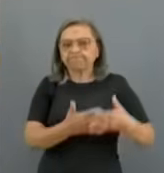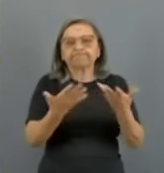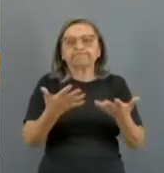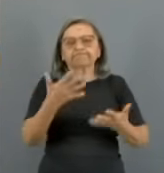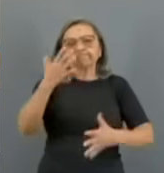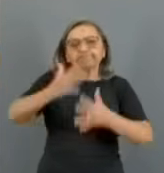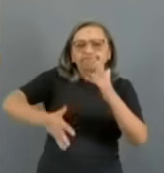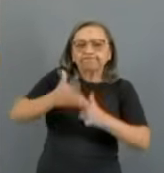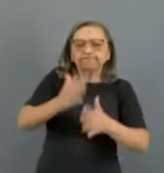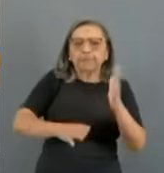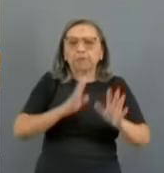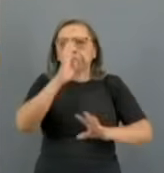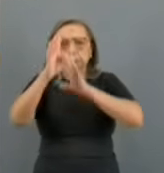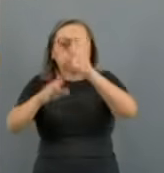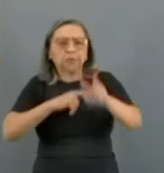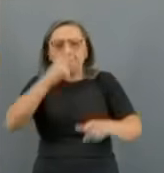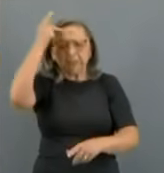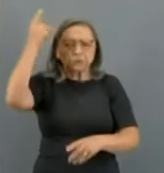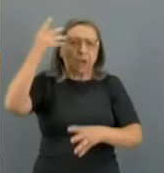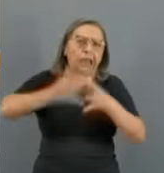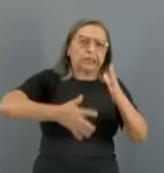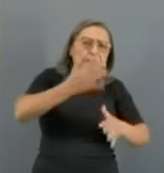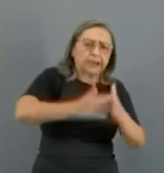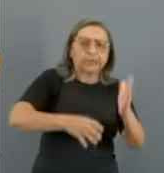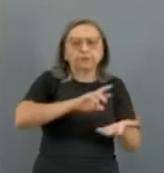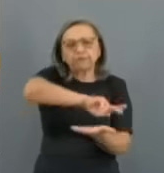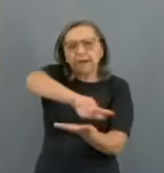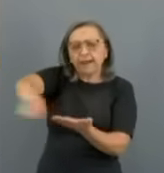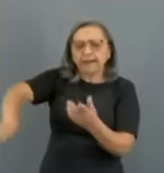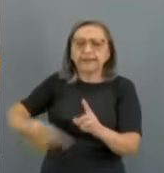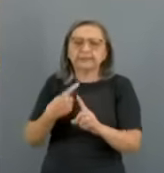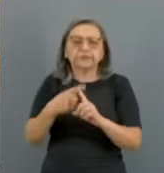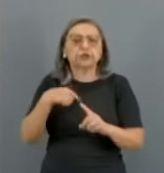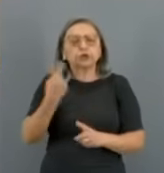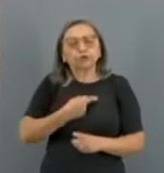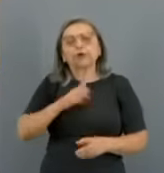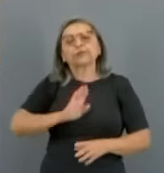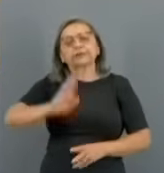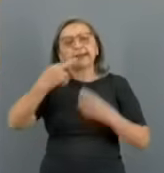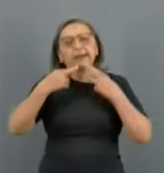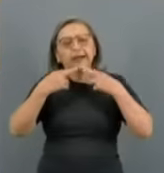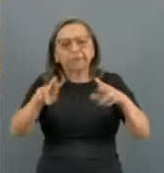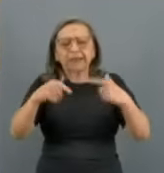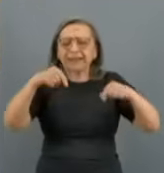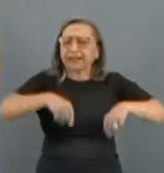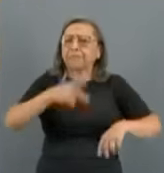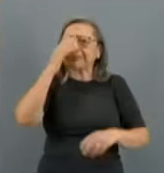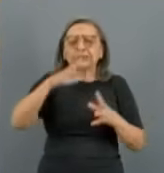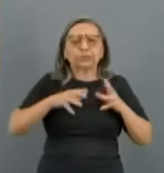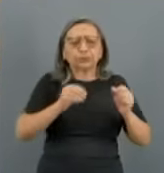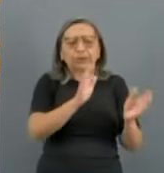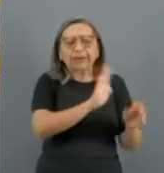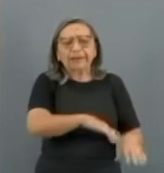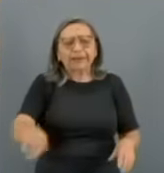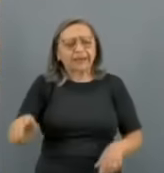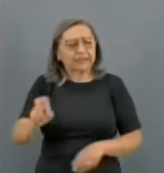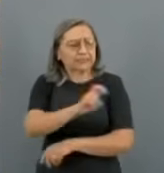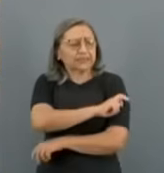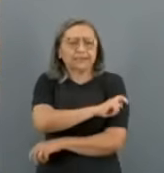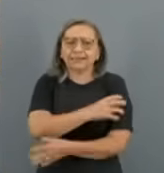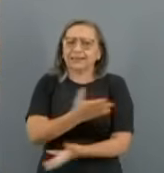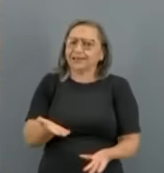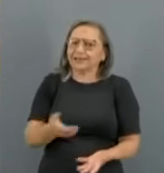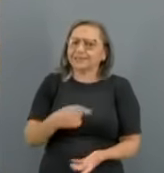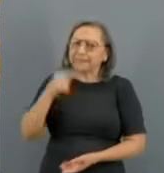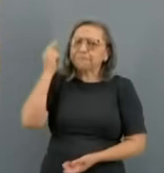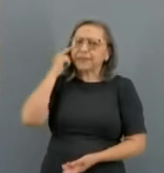indesejadas, teve gente atrapalhando. Várias vezes nós reclamamos de que parecia a quinta série. Para o senhor ter uma noção, senhor